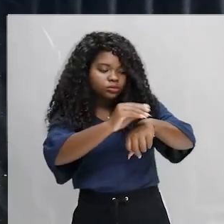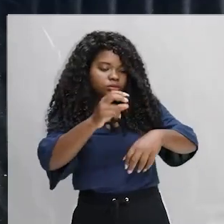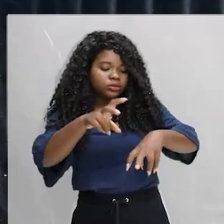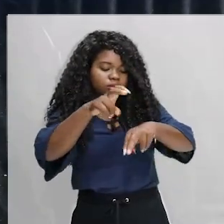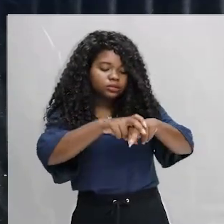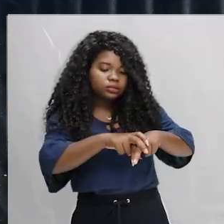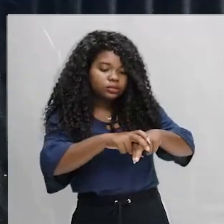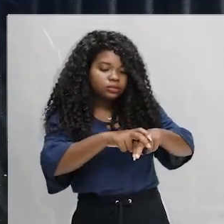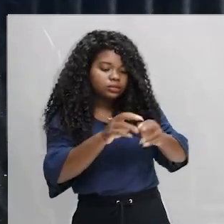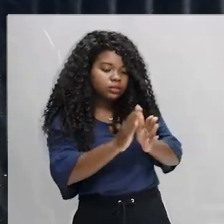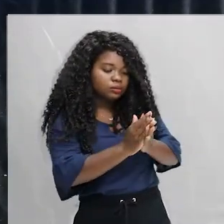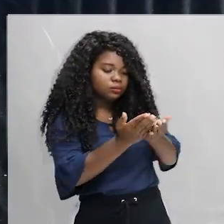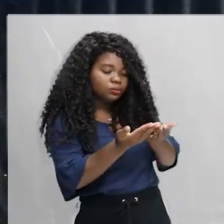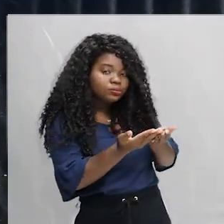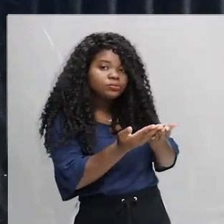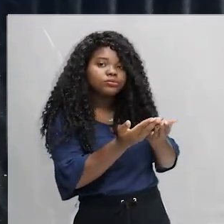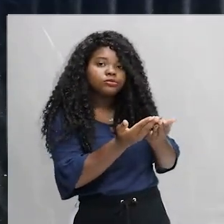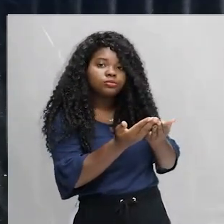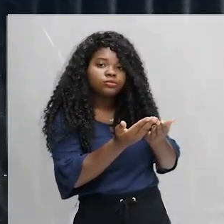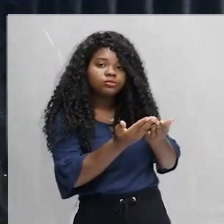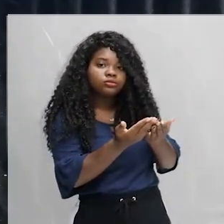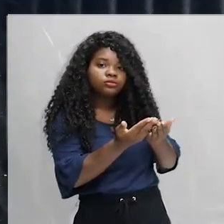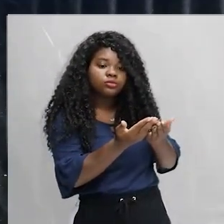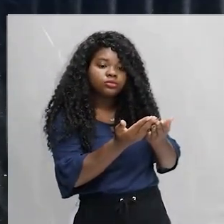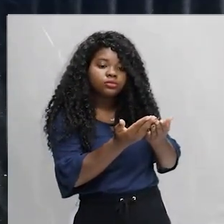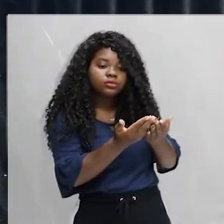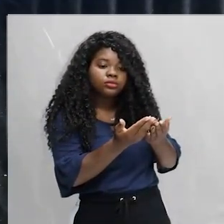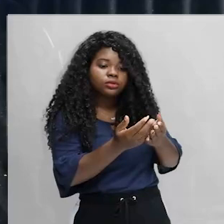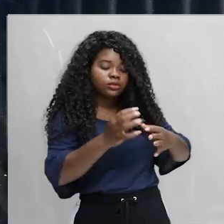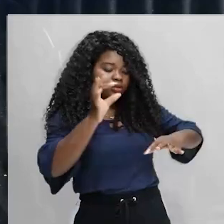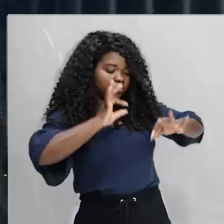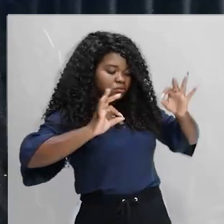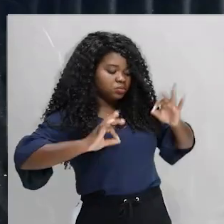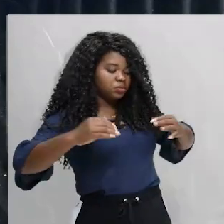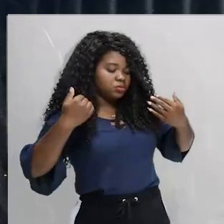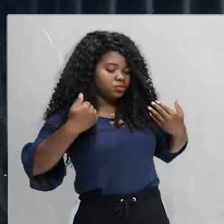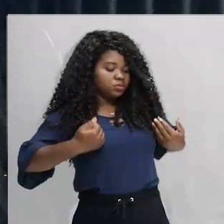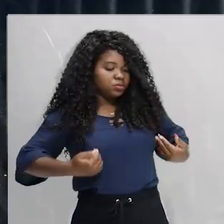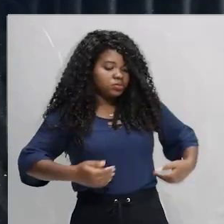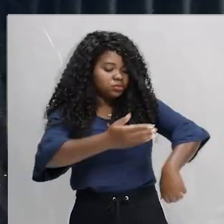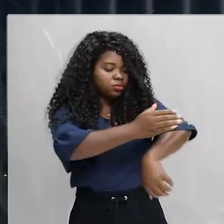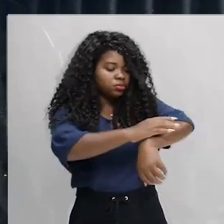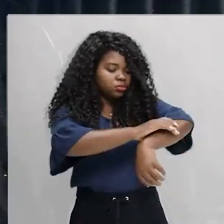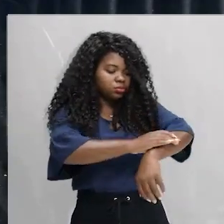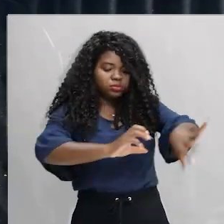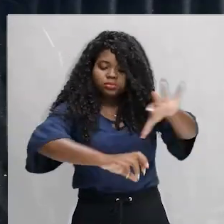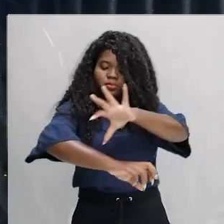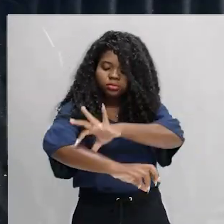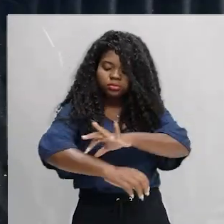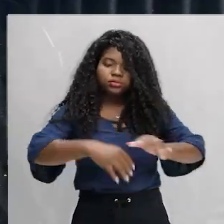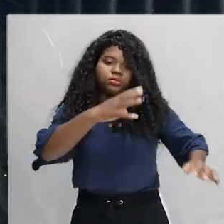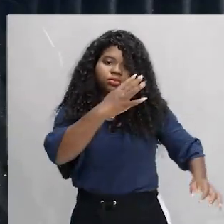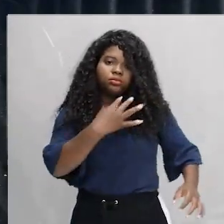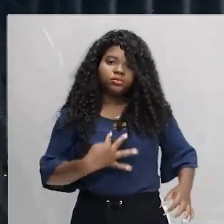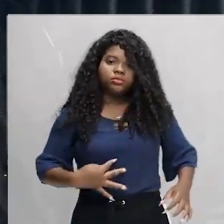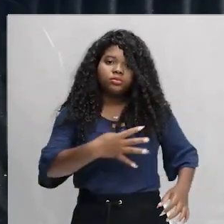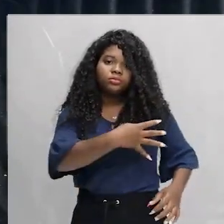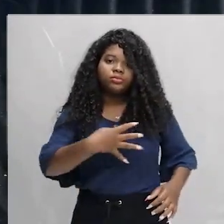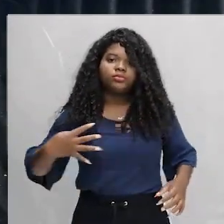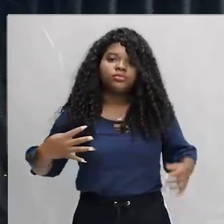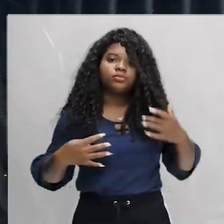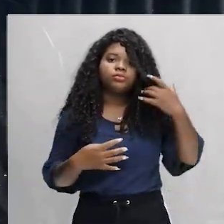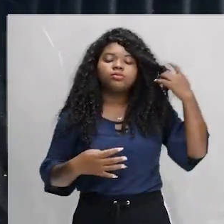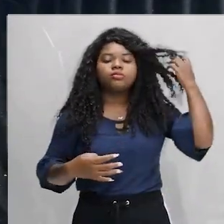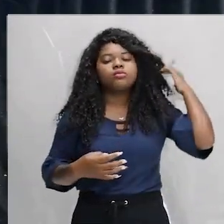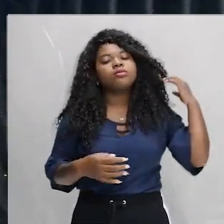ela está segurando um livro, né? Ela está com uma roupa quadriculada, preta. A